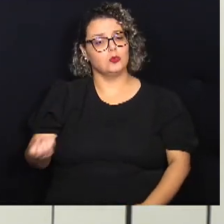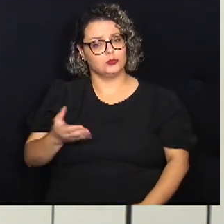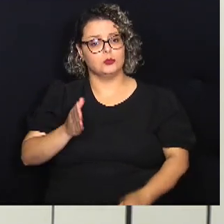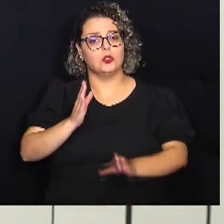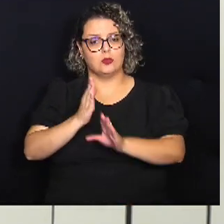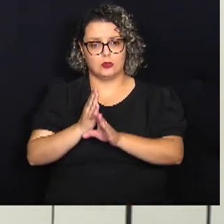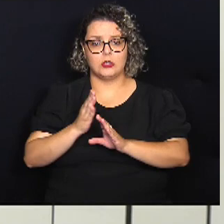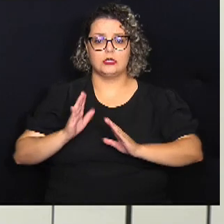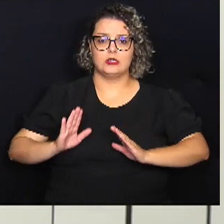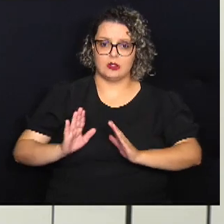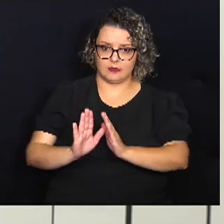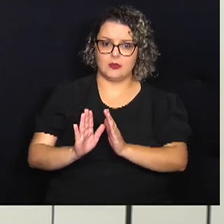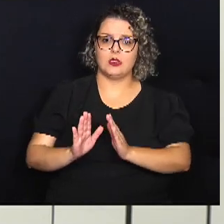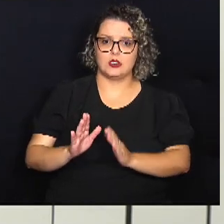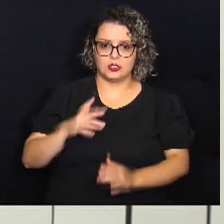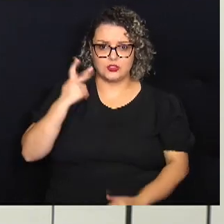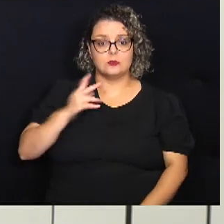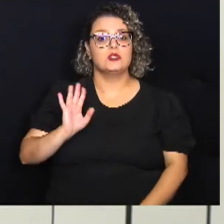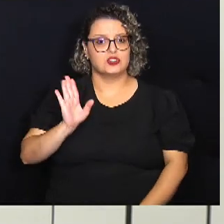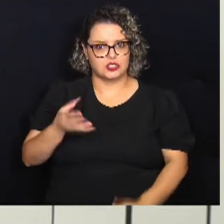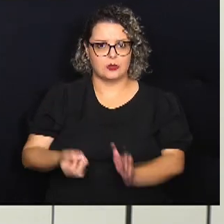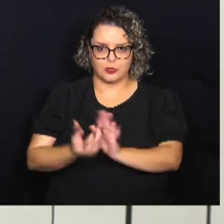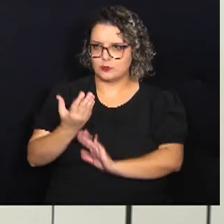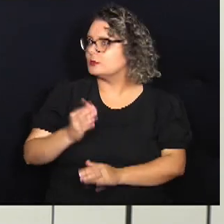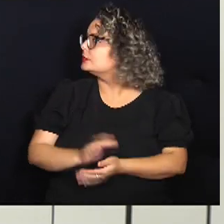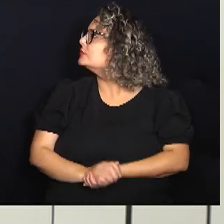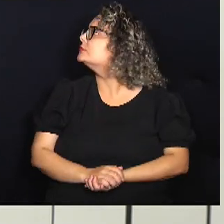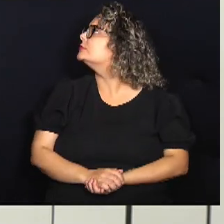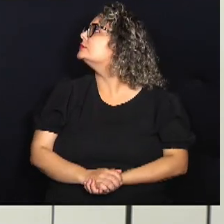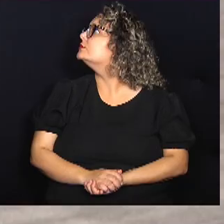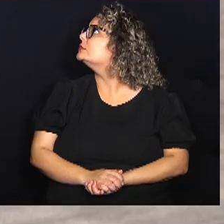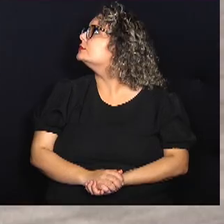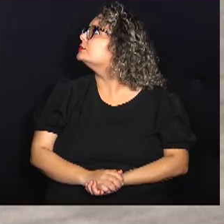da frente parlamentar já instalada.